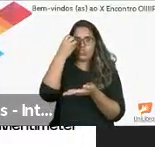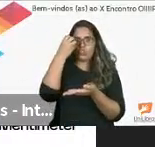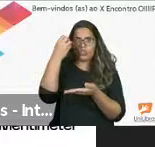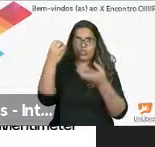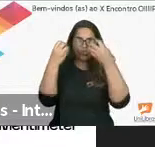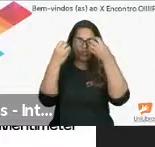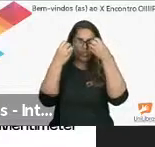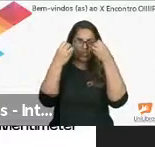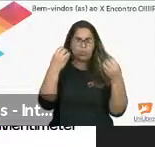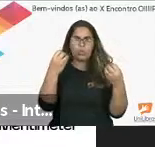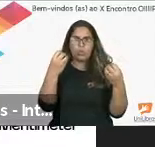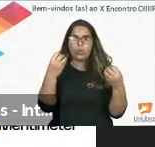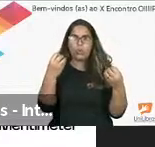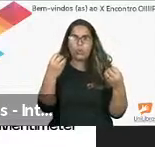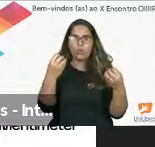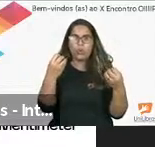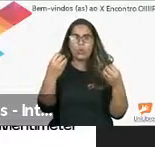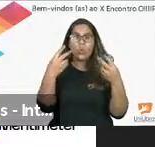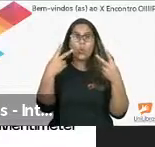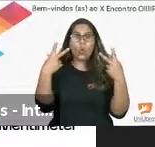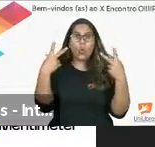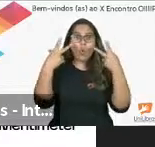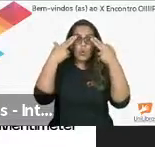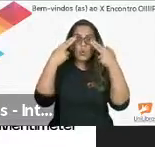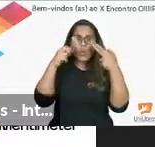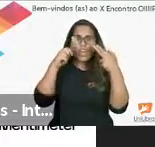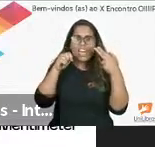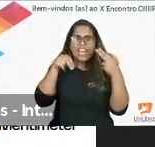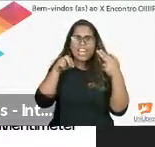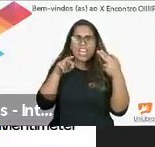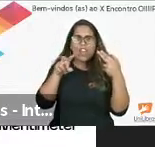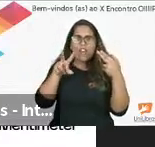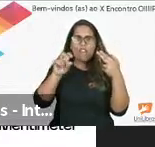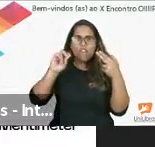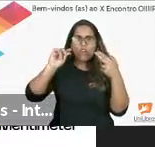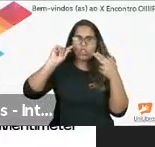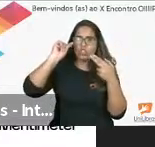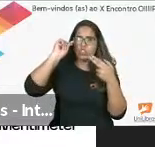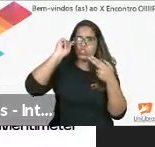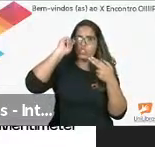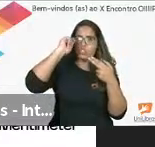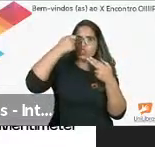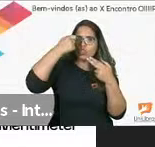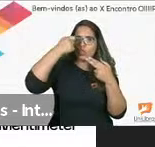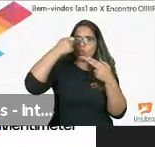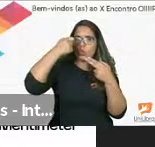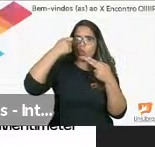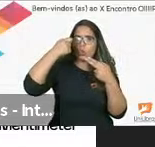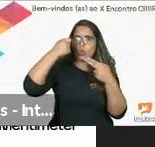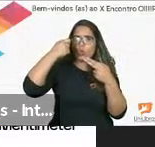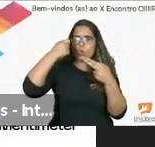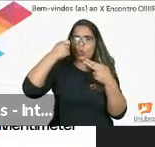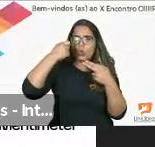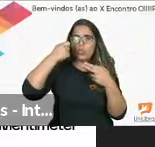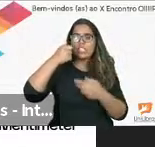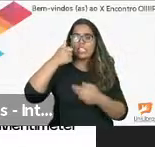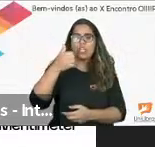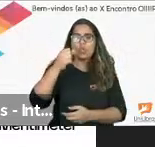globo ocular, cortou o nervo óptico e girou o globo ocular 180